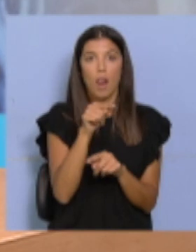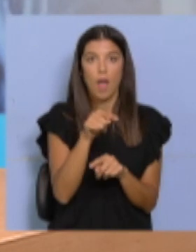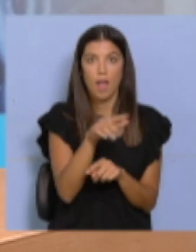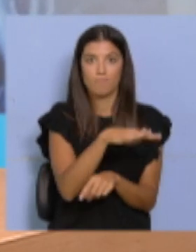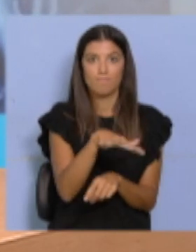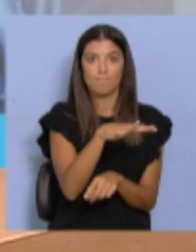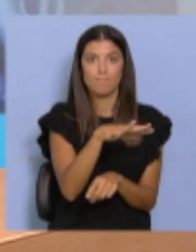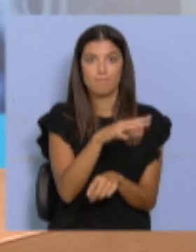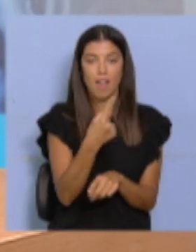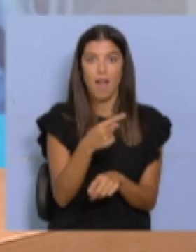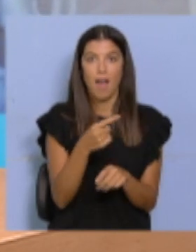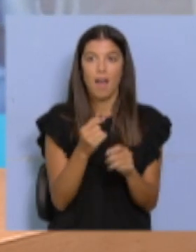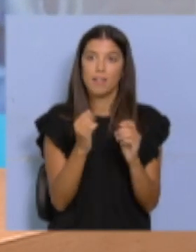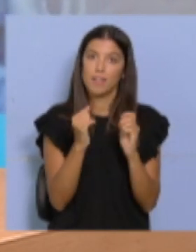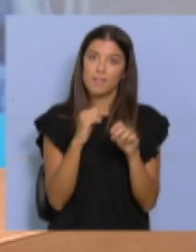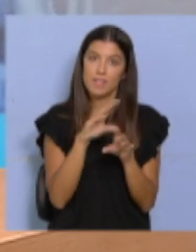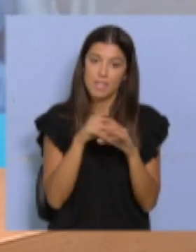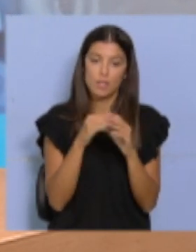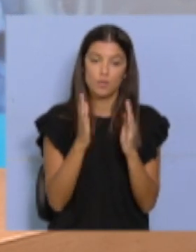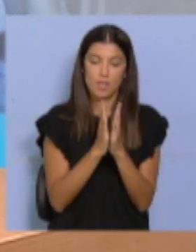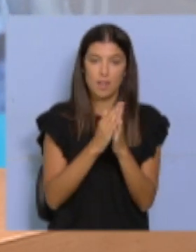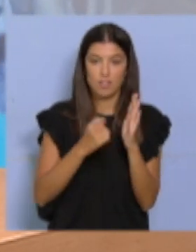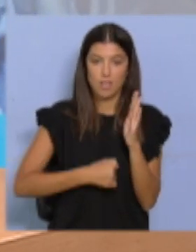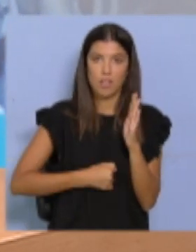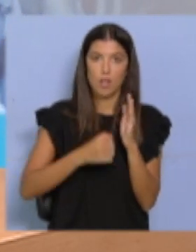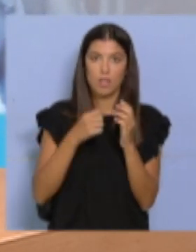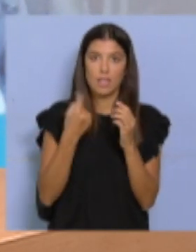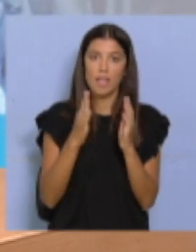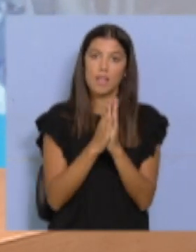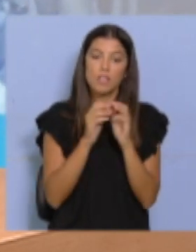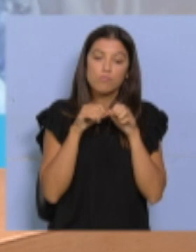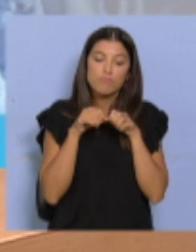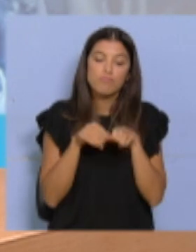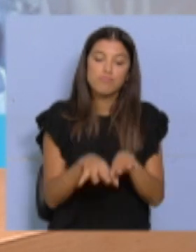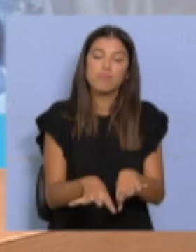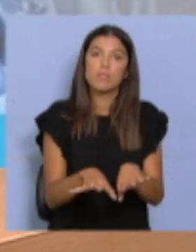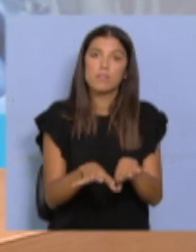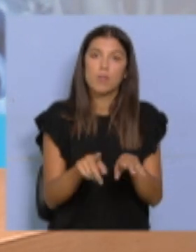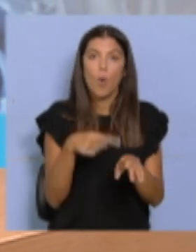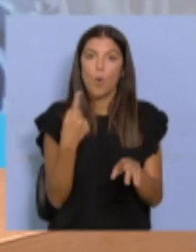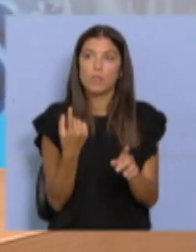dúvida, esse é um elemento muito importante, né? Na cidade onde eu estava,